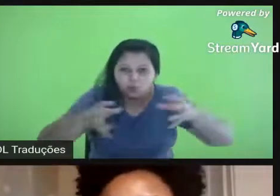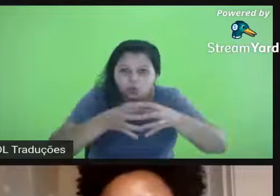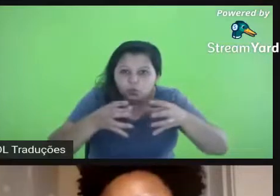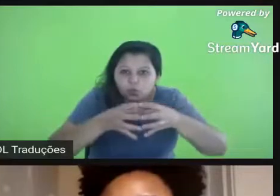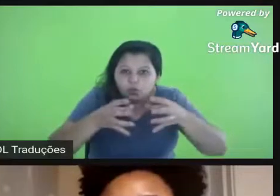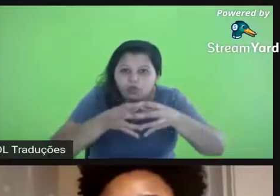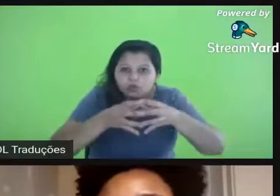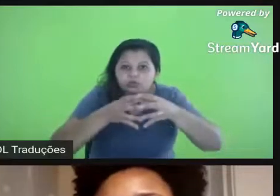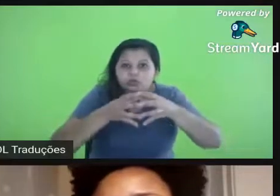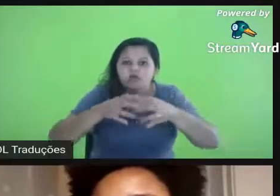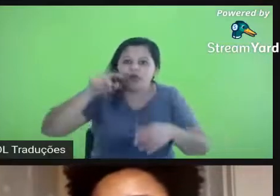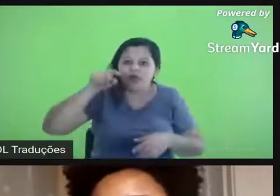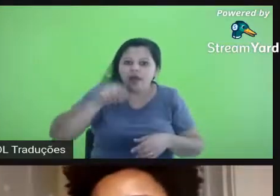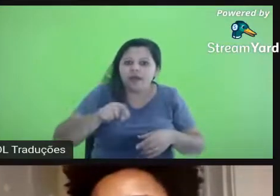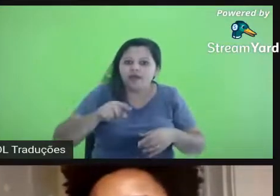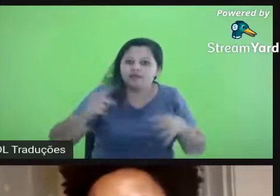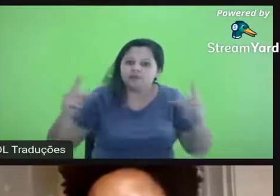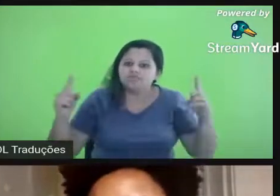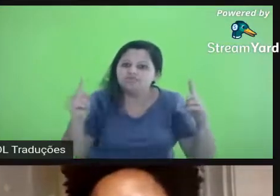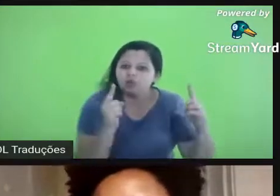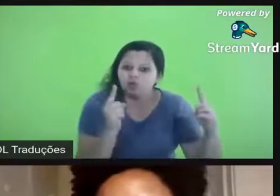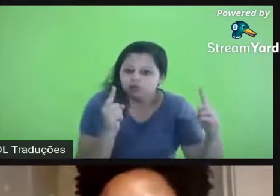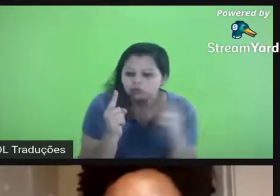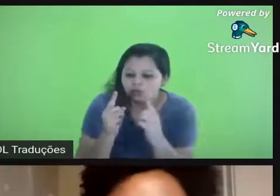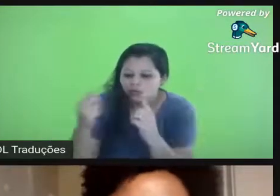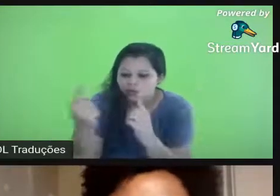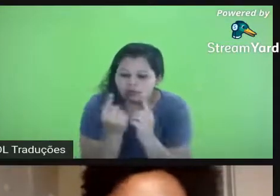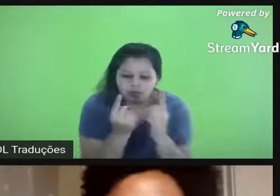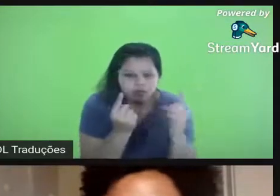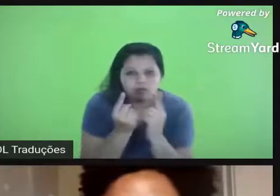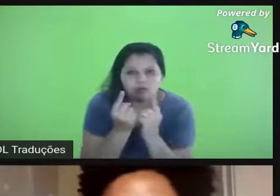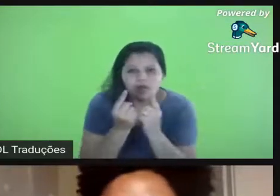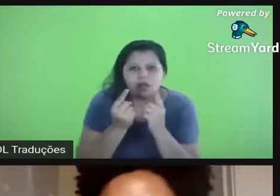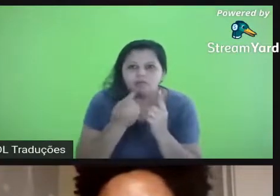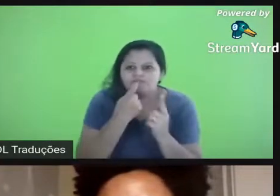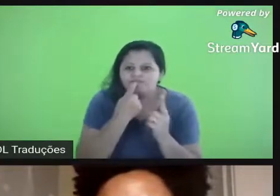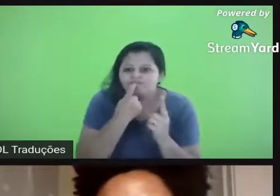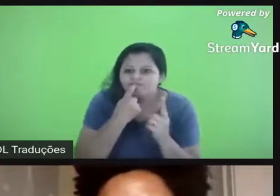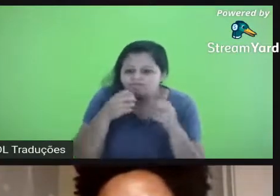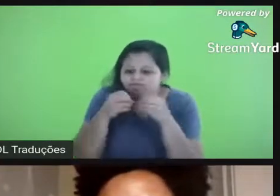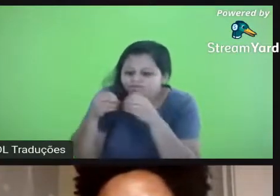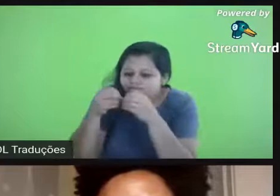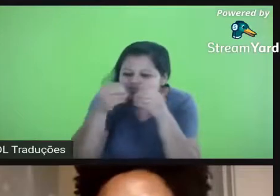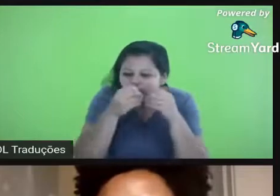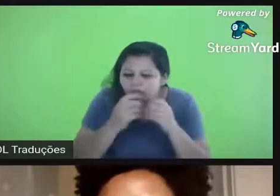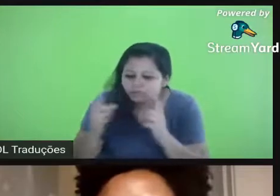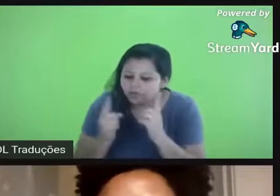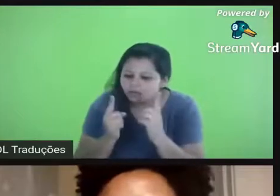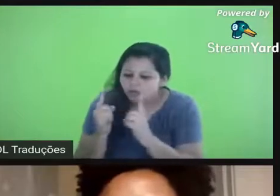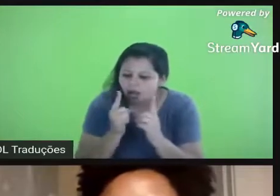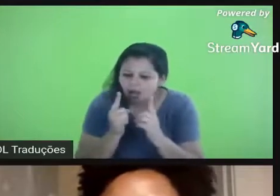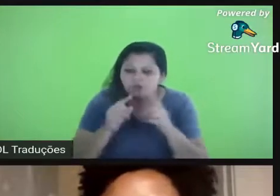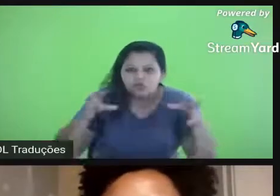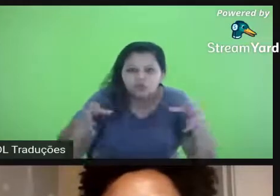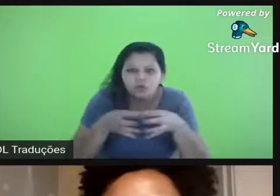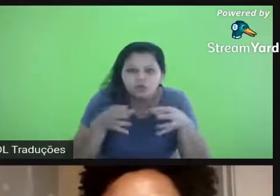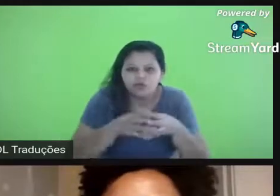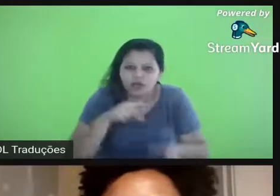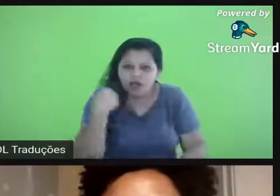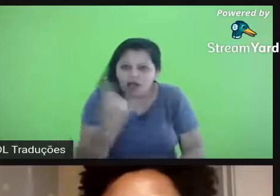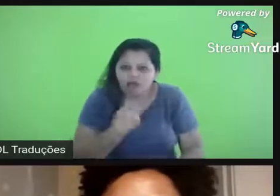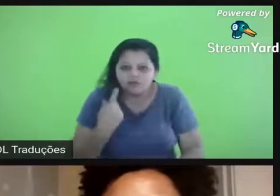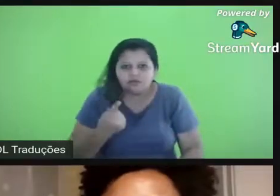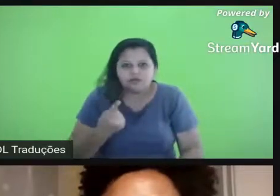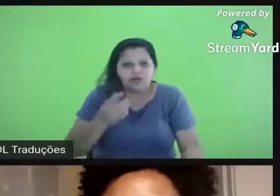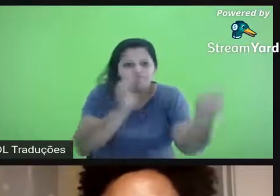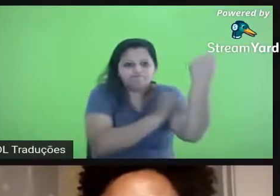dessa proximidade coletiva, dessa construção coletiva, a gente vai se fortalecendo também, porque por mais que a